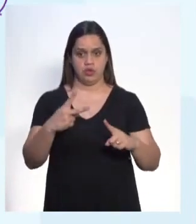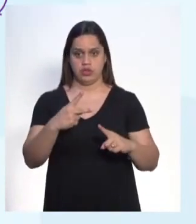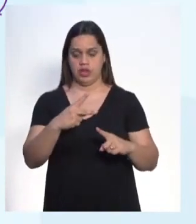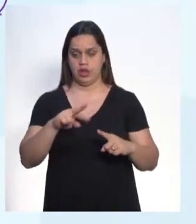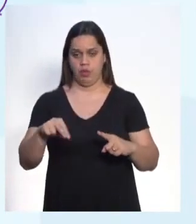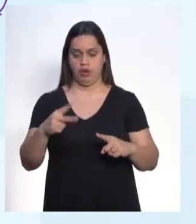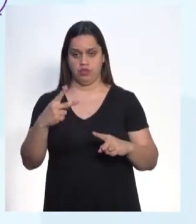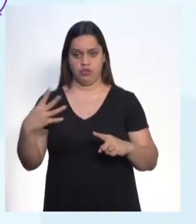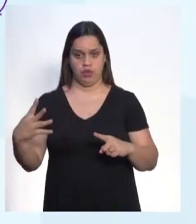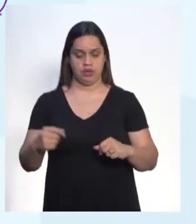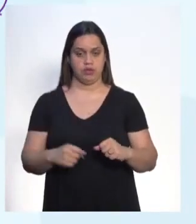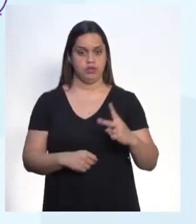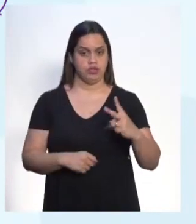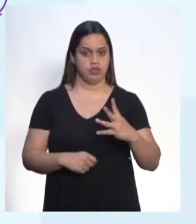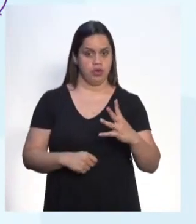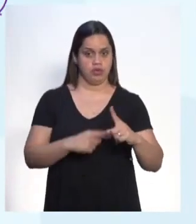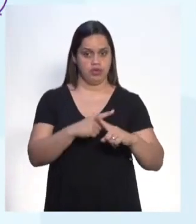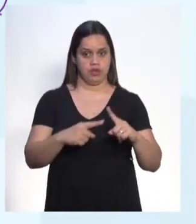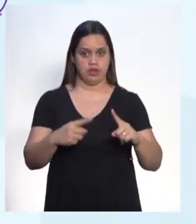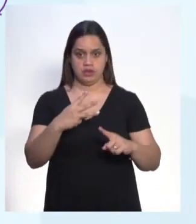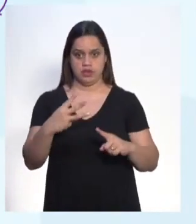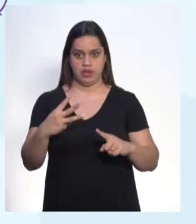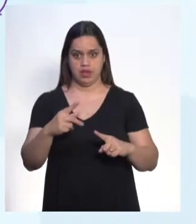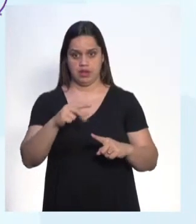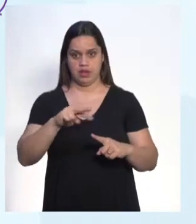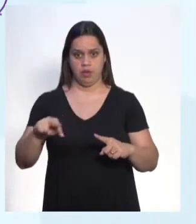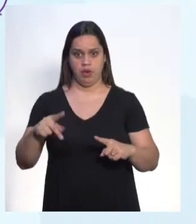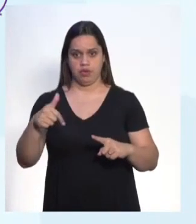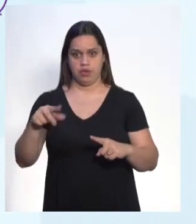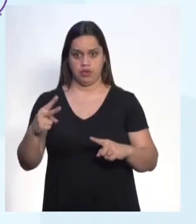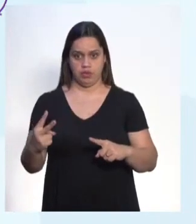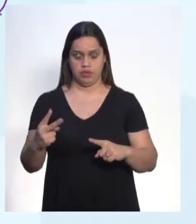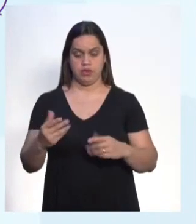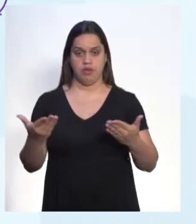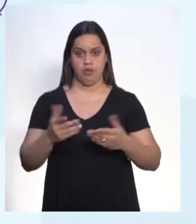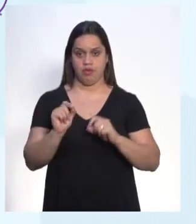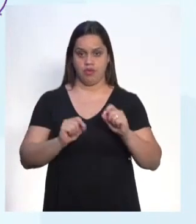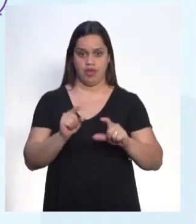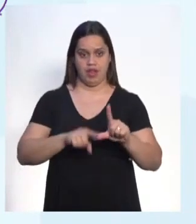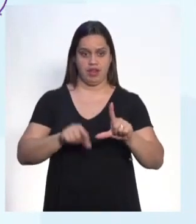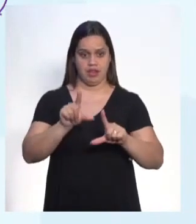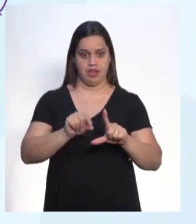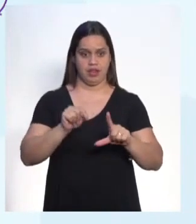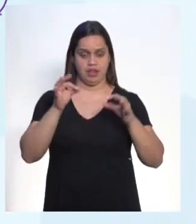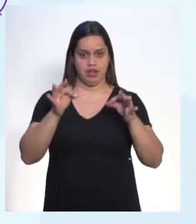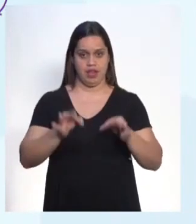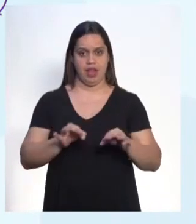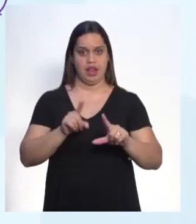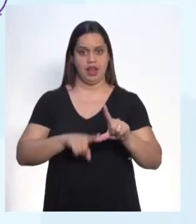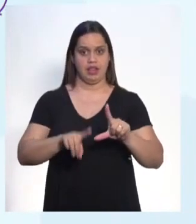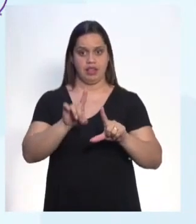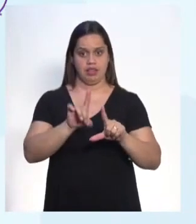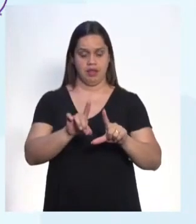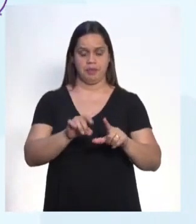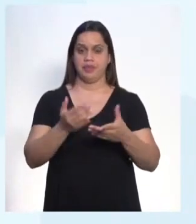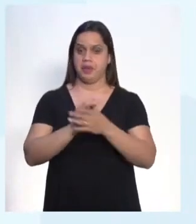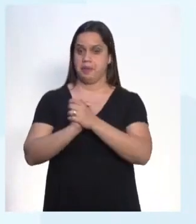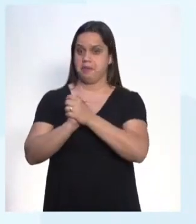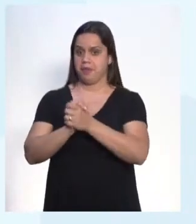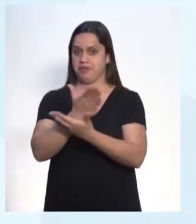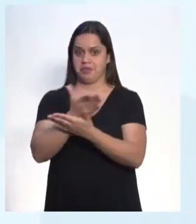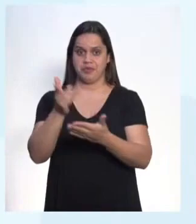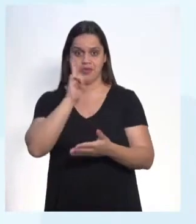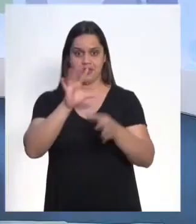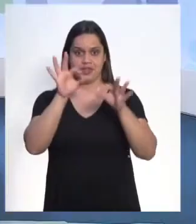24. 24 vezes 3, 72. Então, alternativa D. Parabéns para você